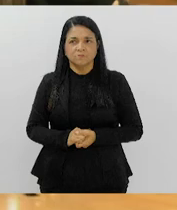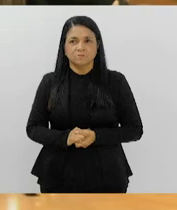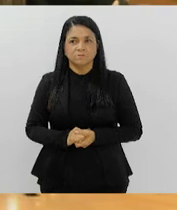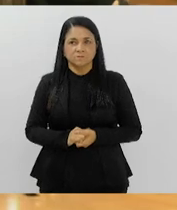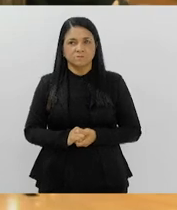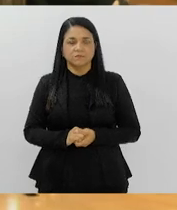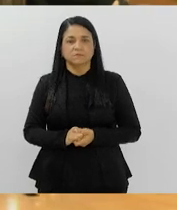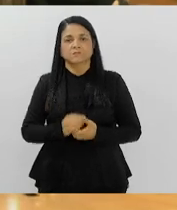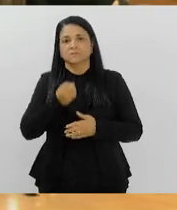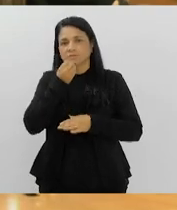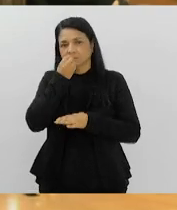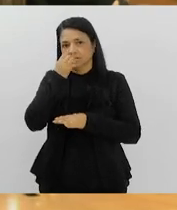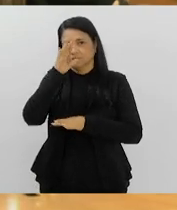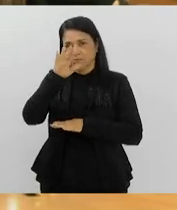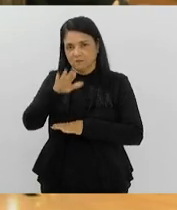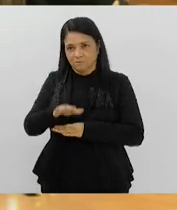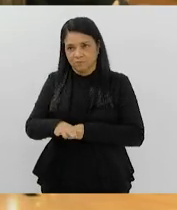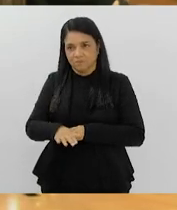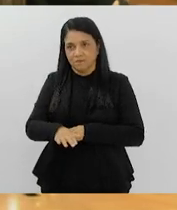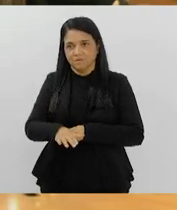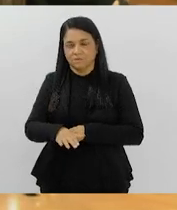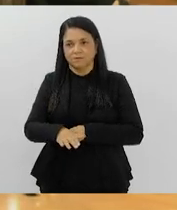Então, boa tarde a todos. Está bem melhor.